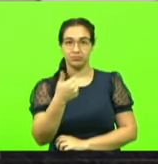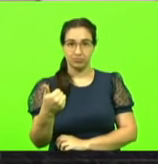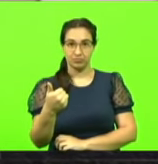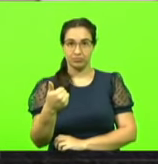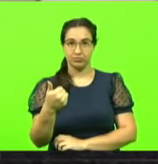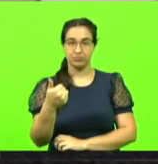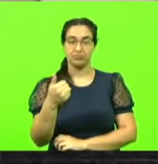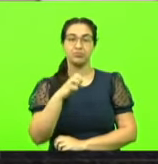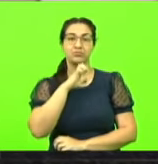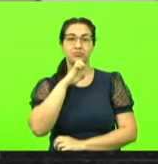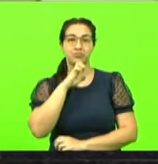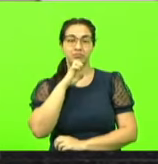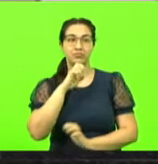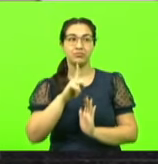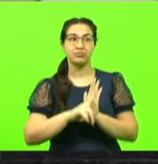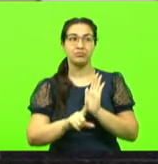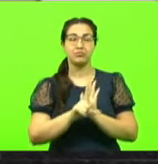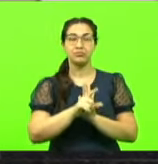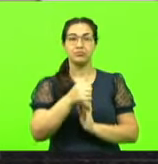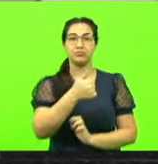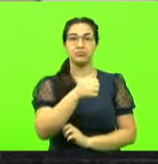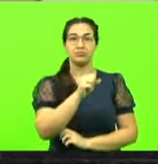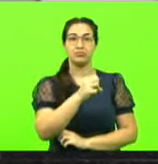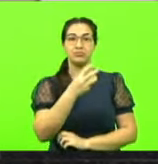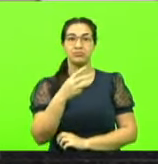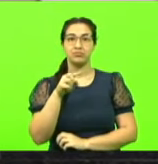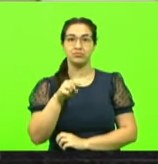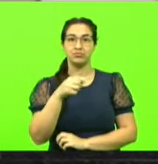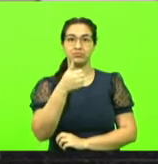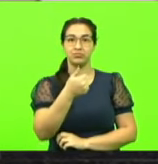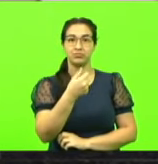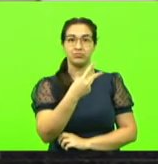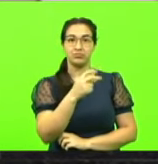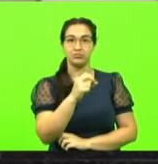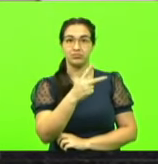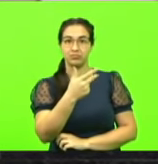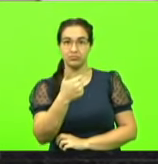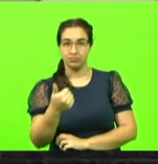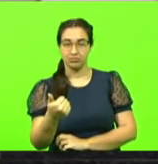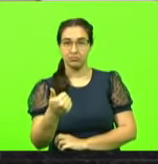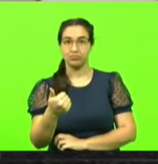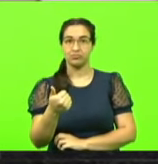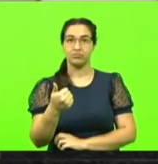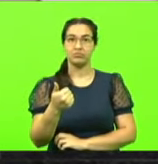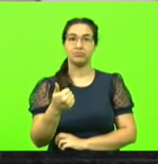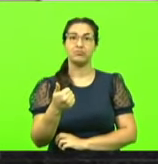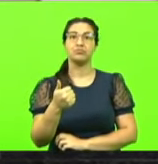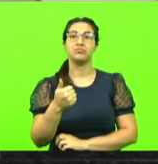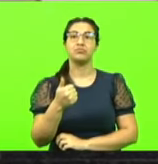Estevão. Projeto de Lei 183.1/2021, autor deputado Jean Kuhlmann. Projeto de Lei